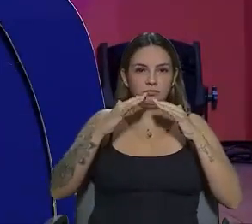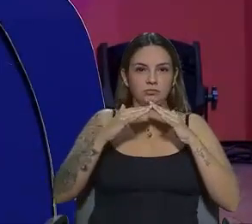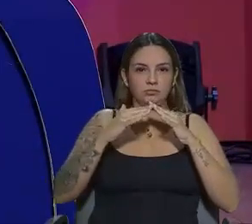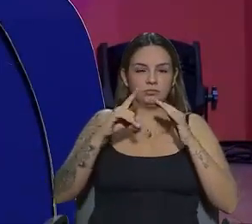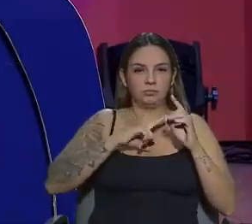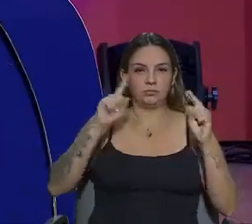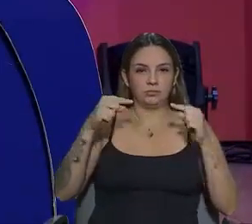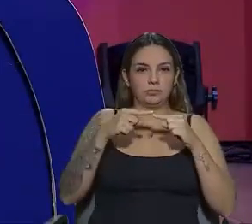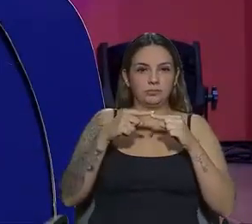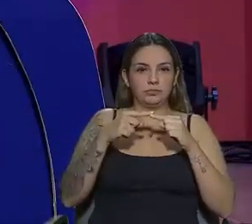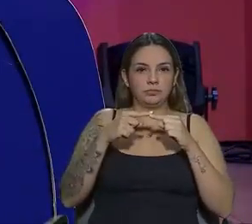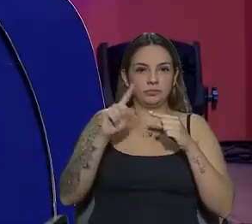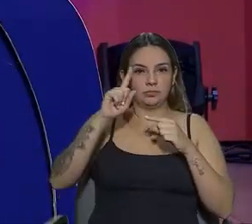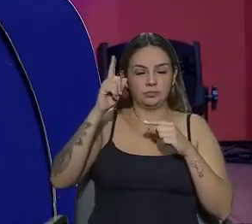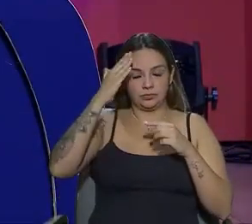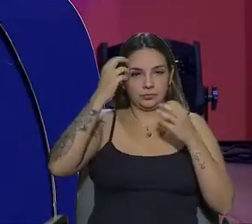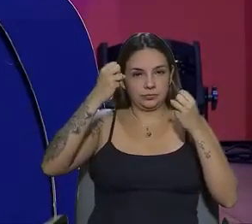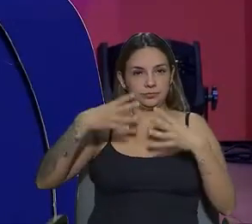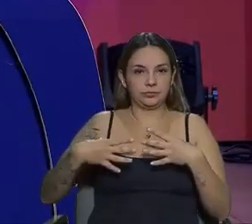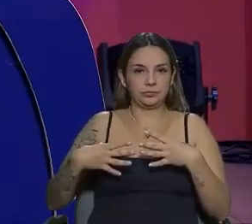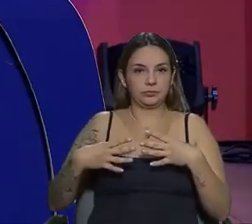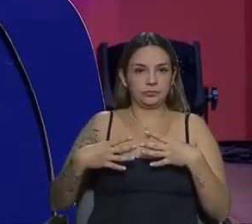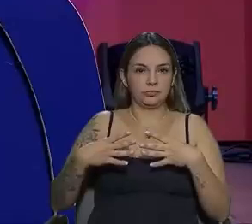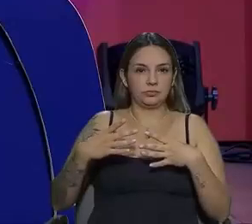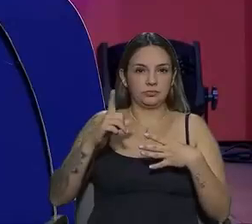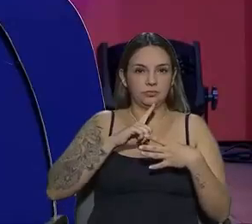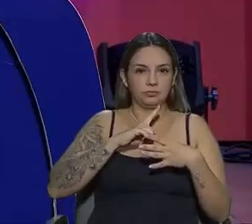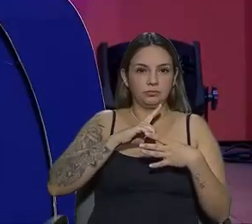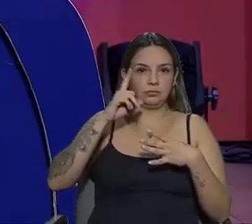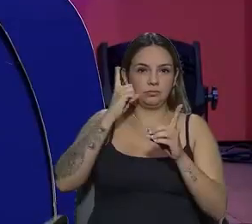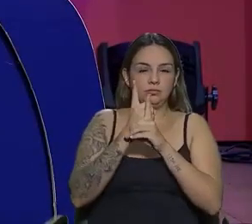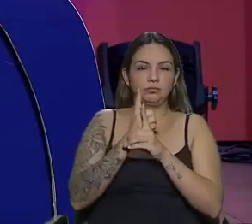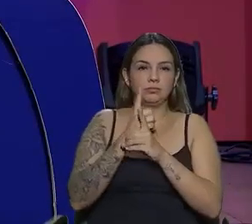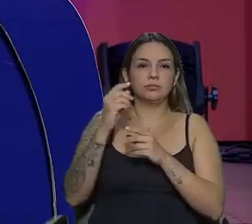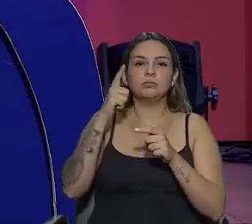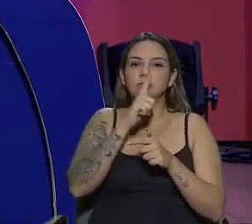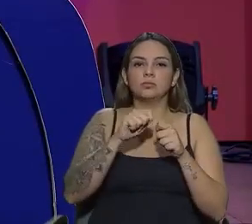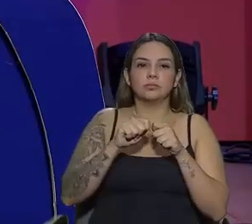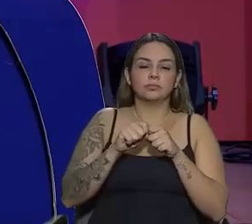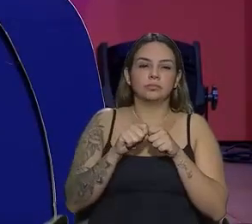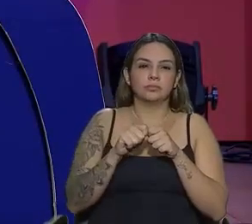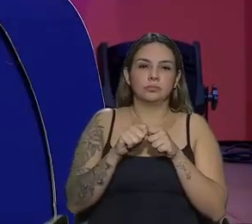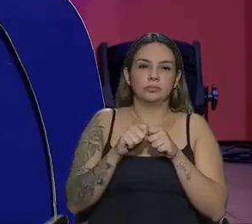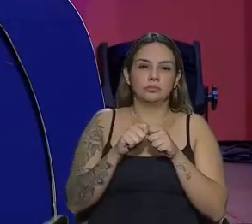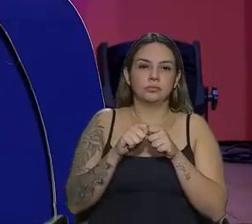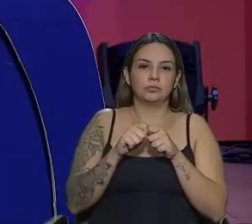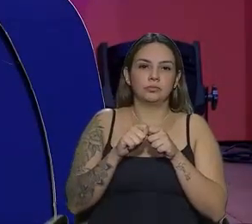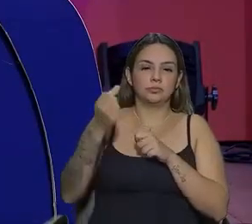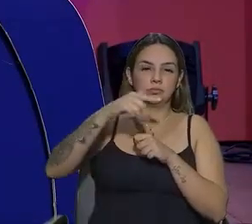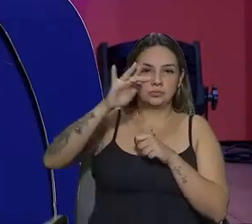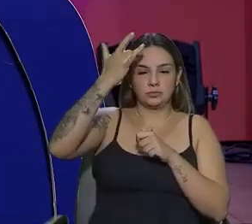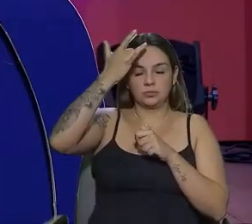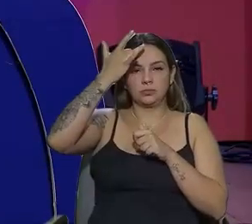que tem a ligação, não sei do que, não sei nem explicar, mas é da ordem do misterioso, né? A gente conseguir fazer